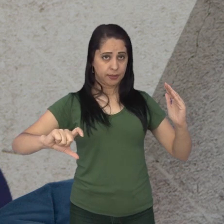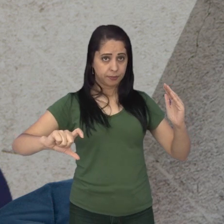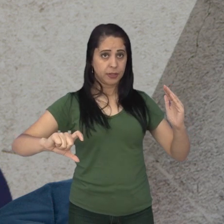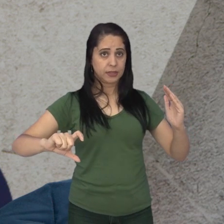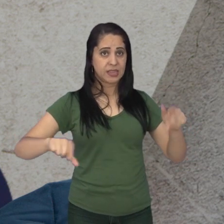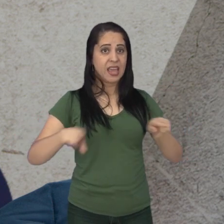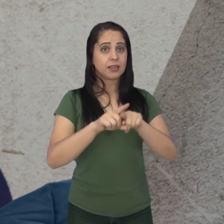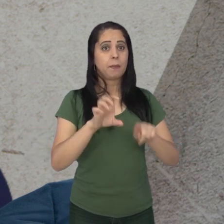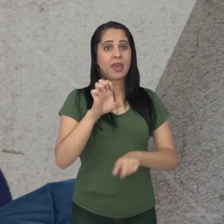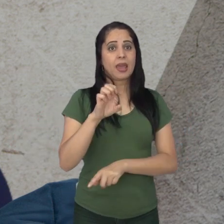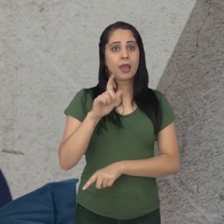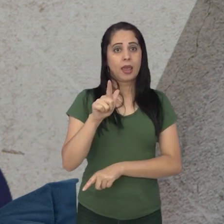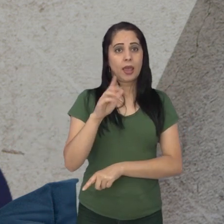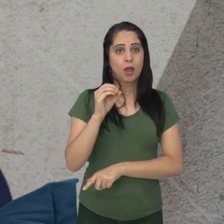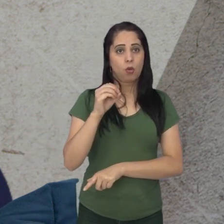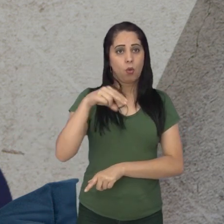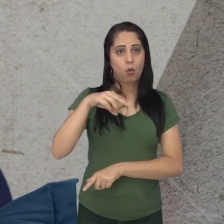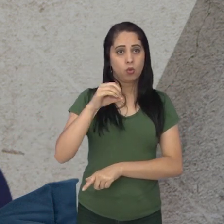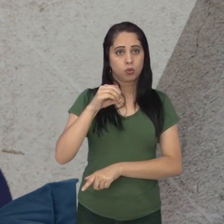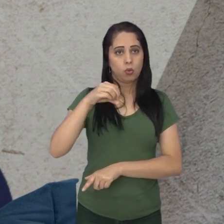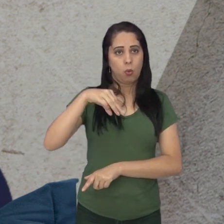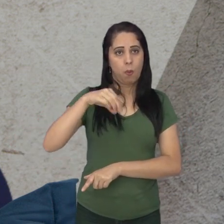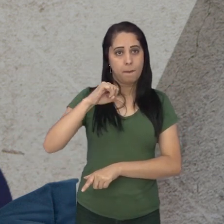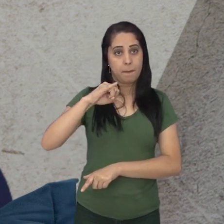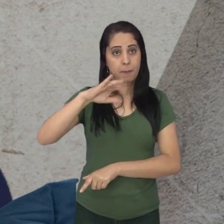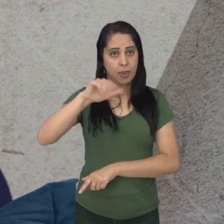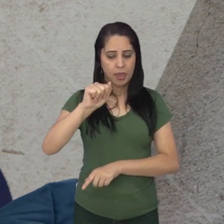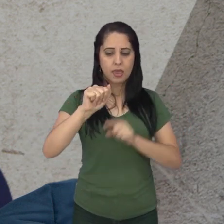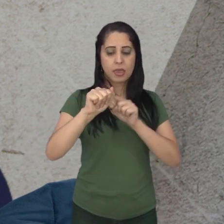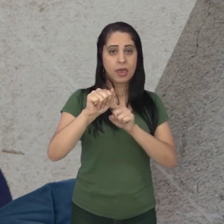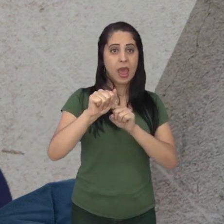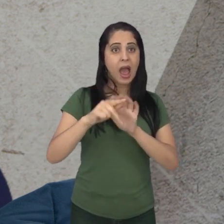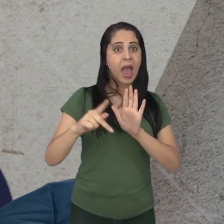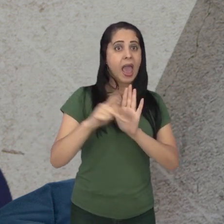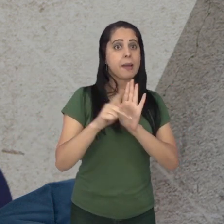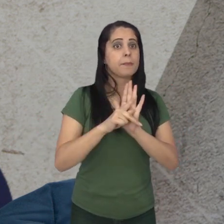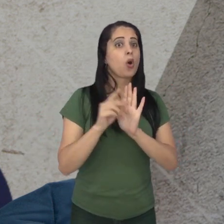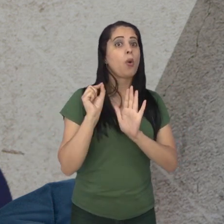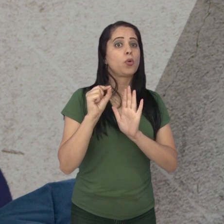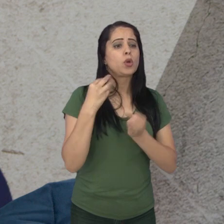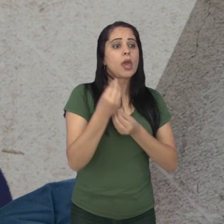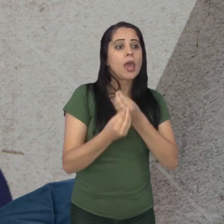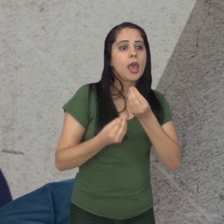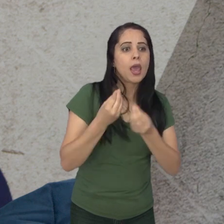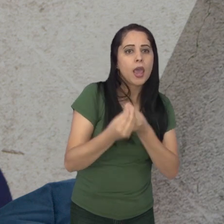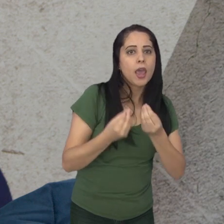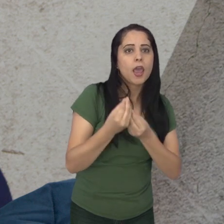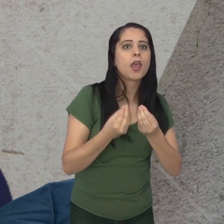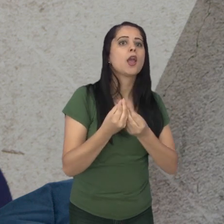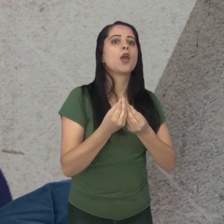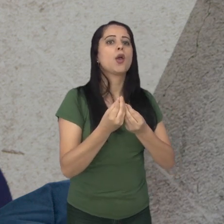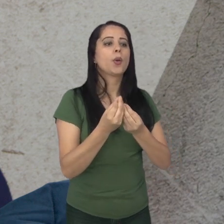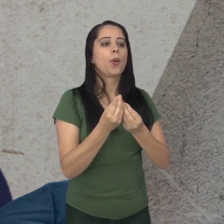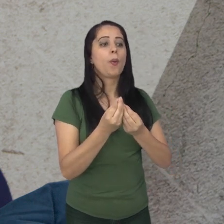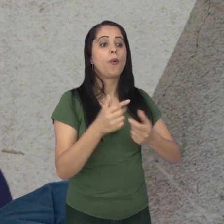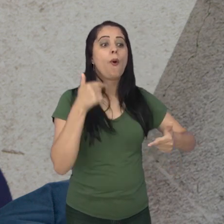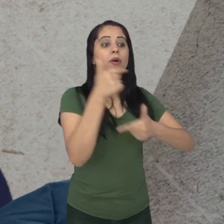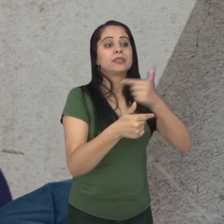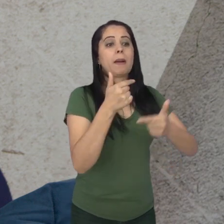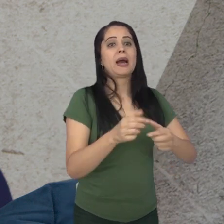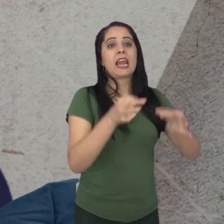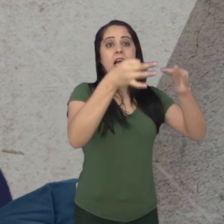a ergonomia, né, que rege as questões da melhor forma de se trabalhar sem impacto no corpo